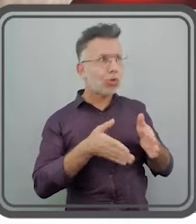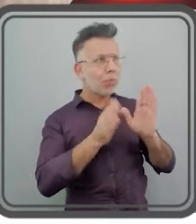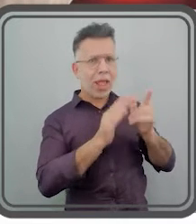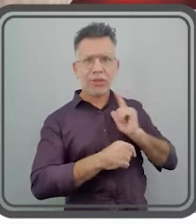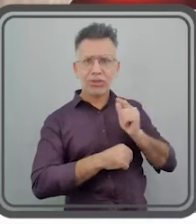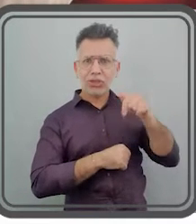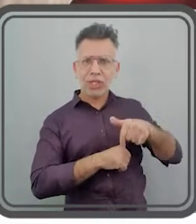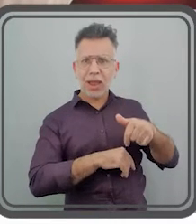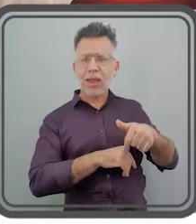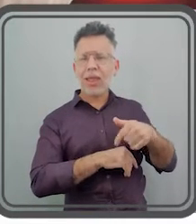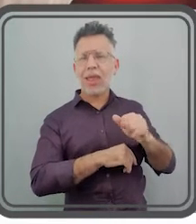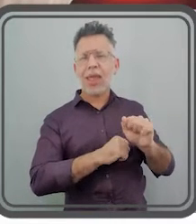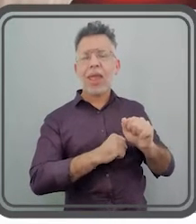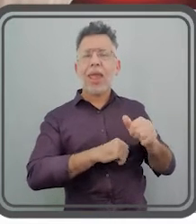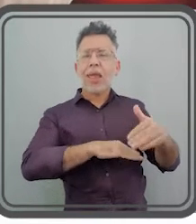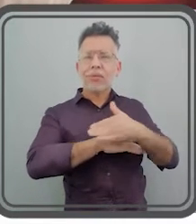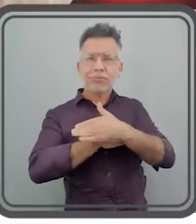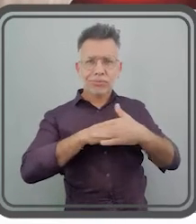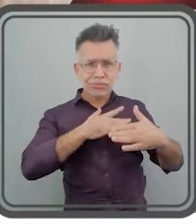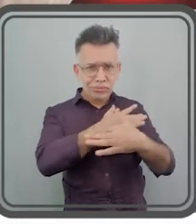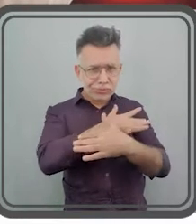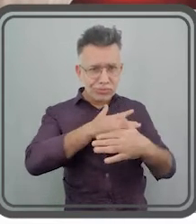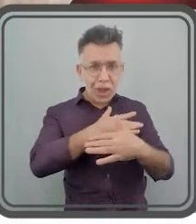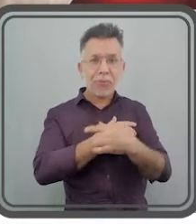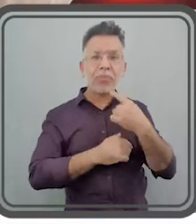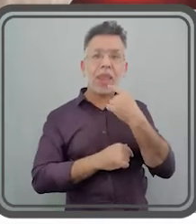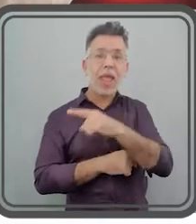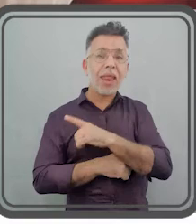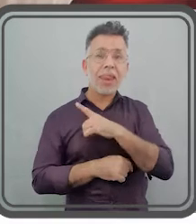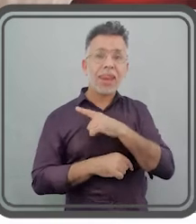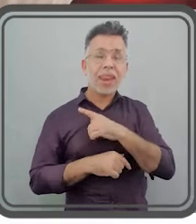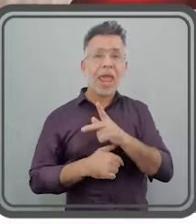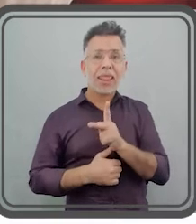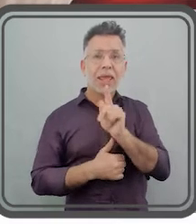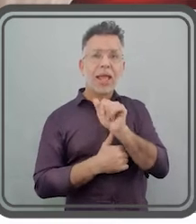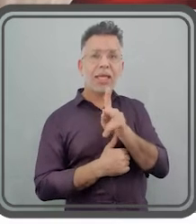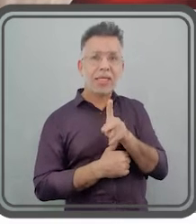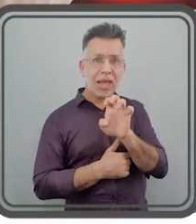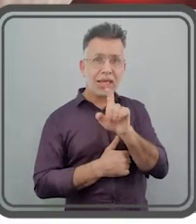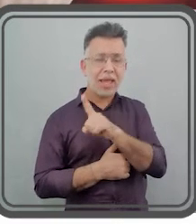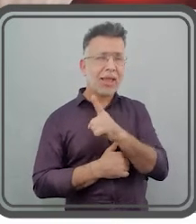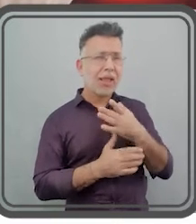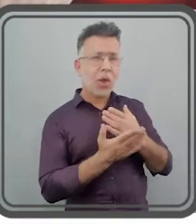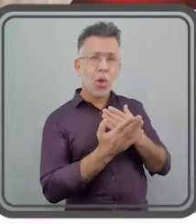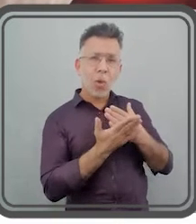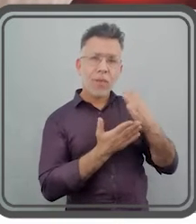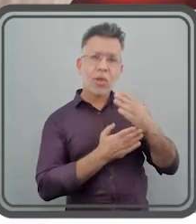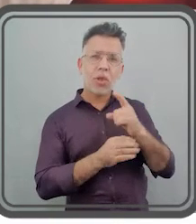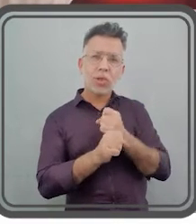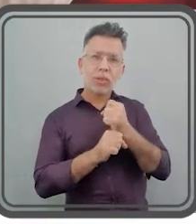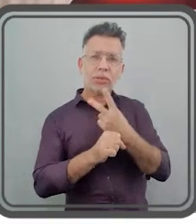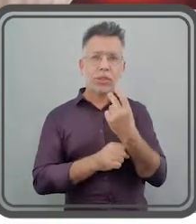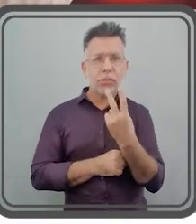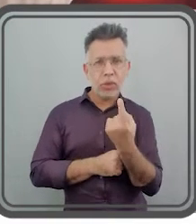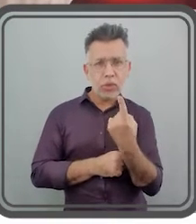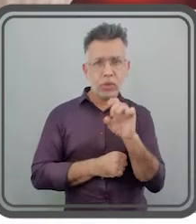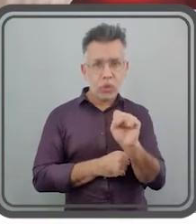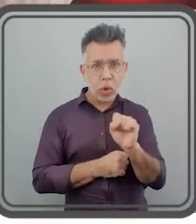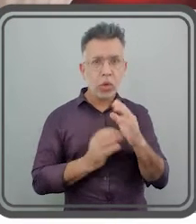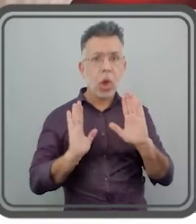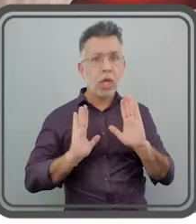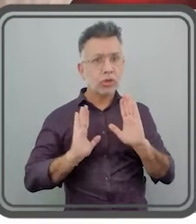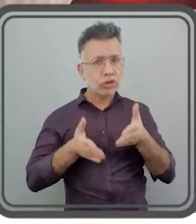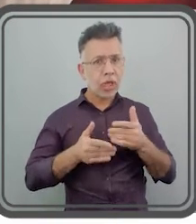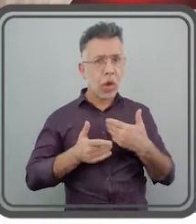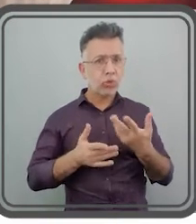prédios que nós temos aqui na Marginal e a ele tá na cai aqui então desde 2018 gente como gente comercial e hoje já dois anos